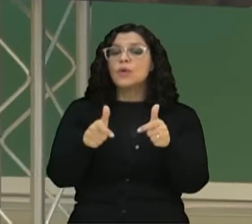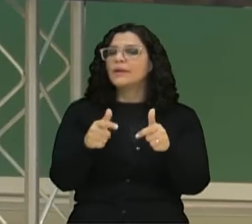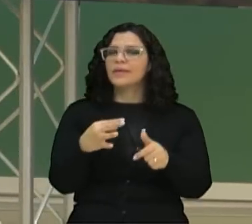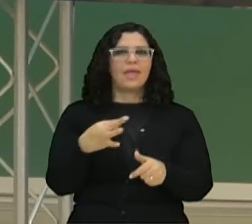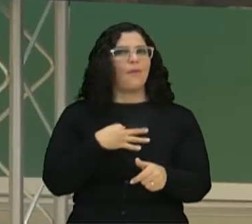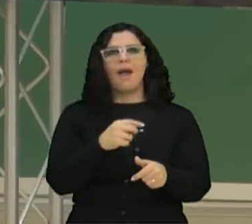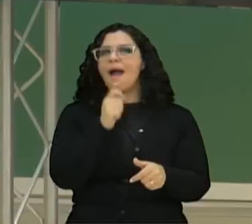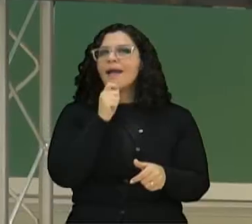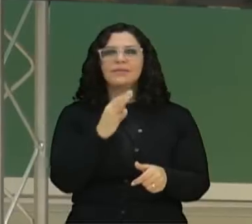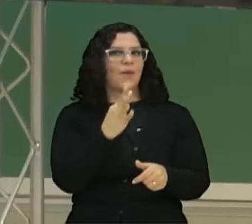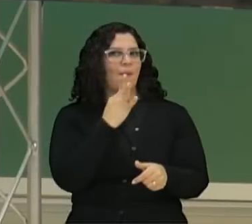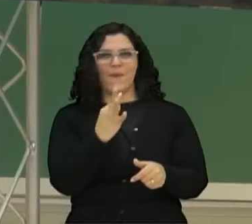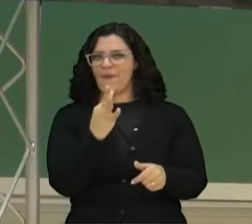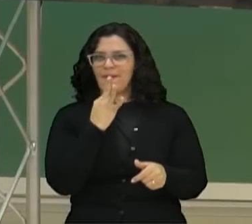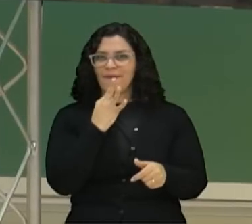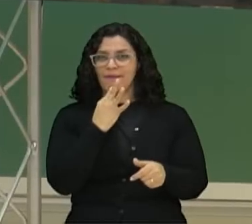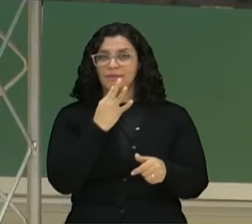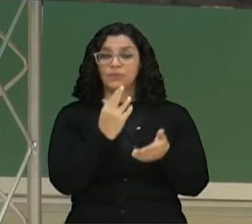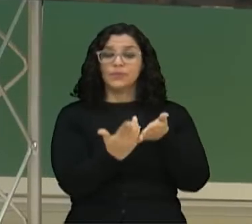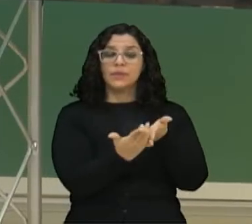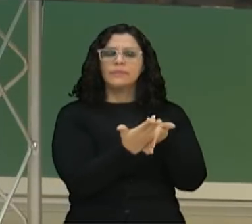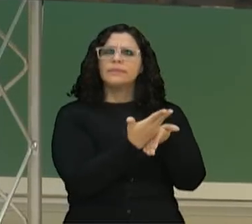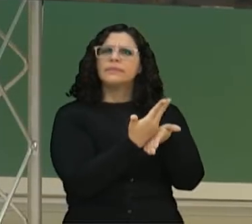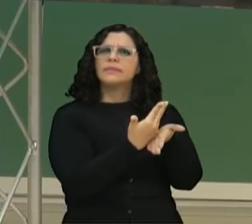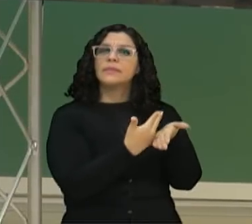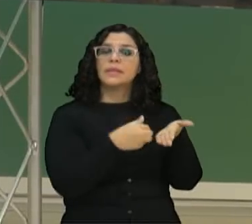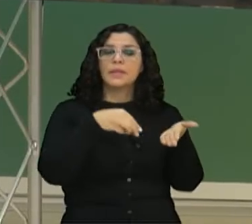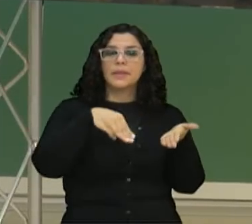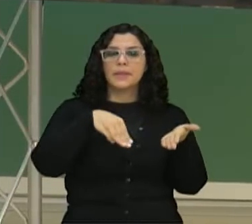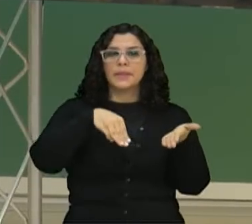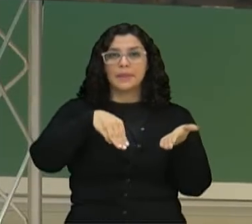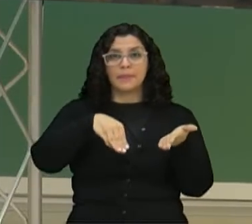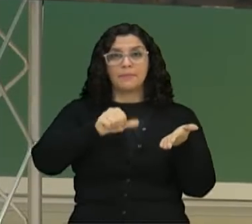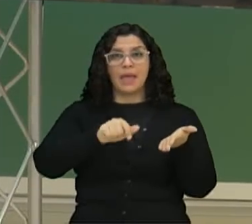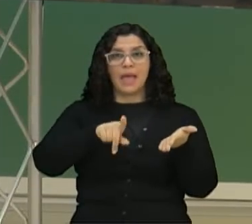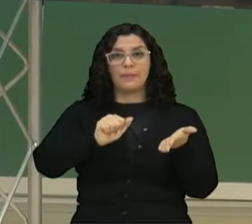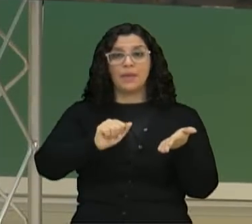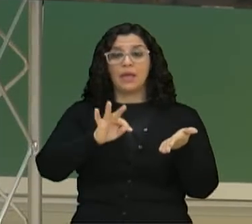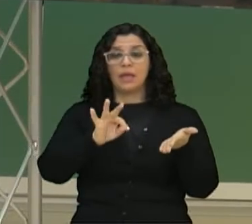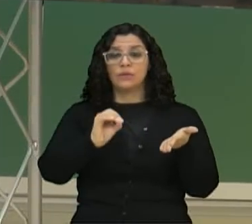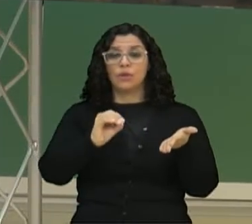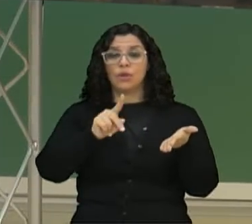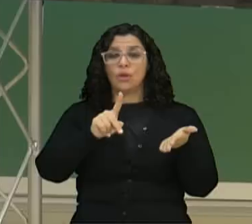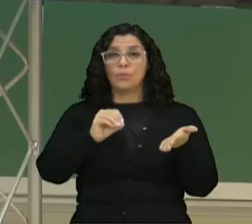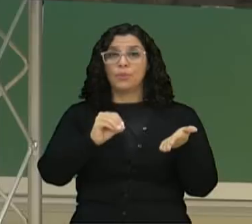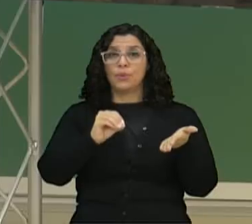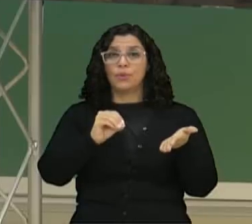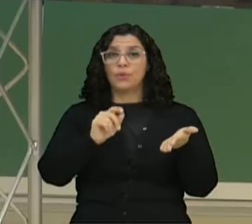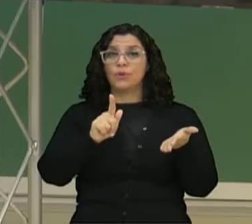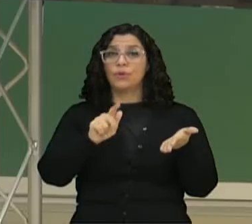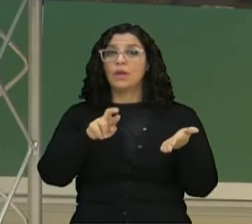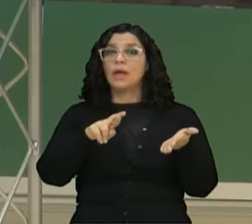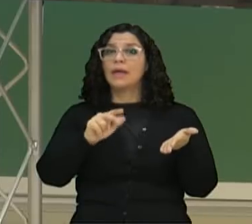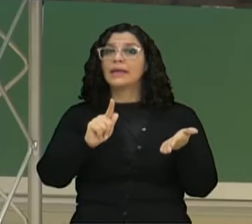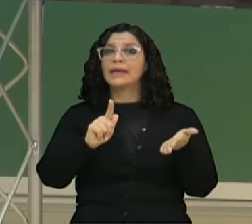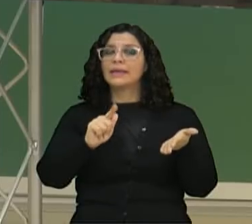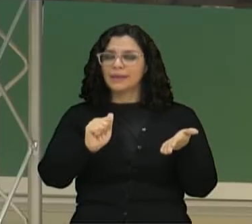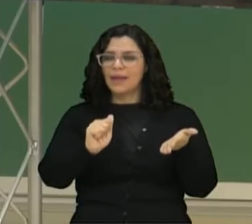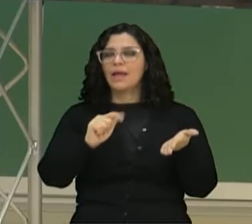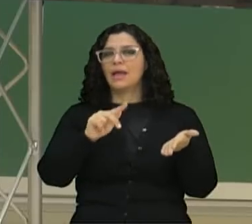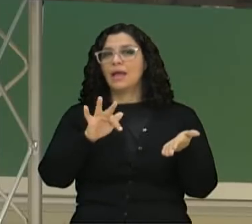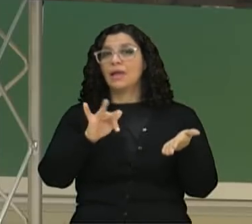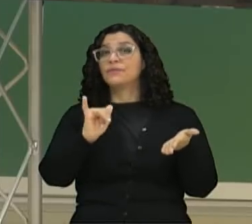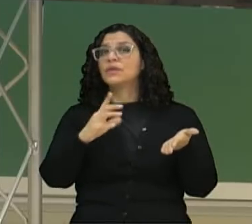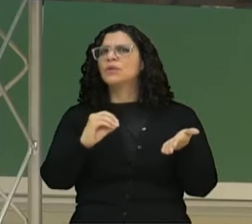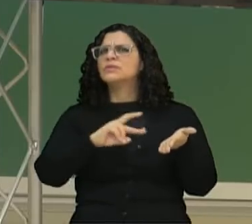olha só que bacana. O mapa topográfico parece uma palavra muito estranha, né? Mas está se referindo a um mapa de orientação,